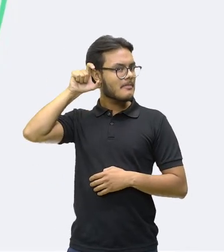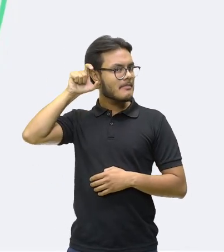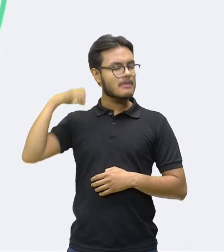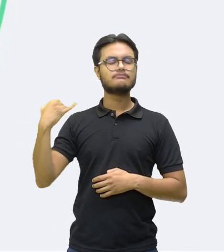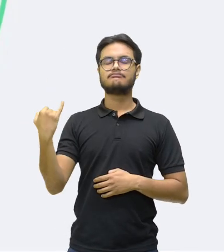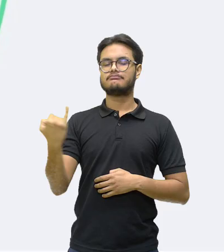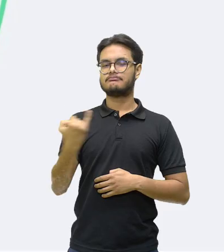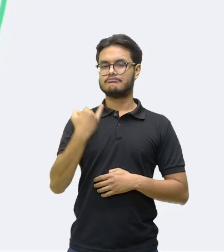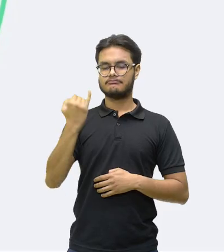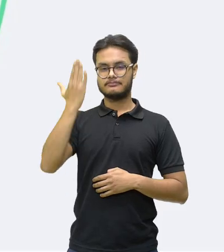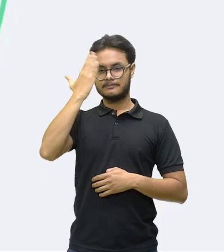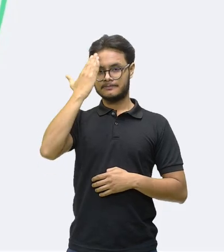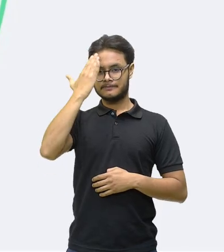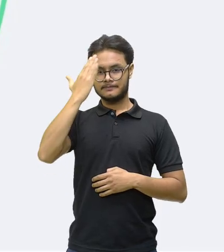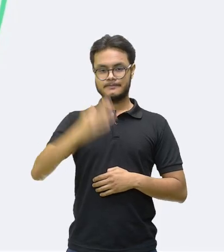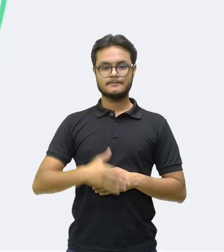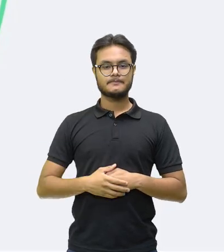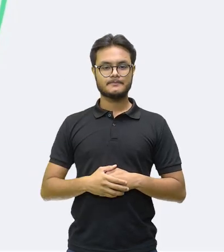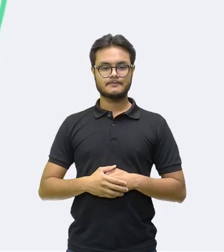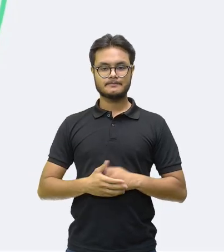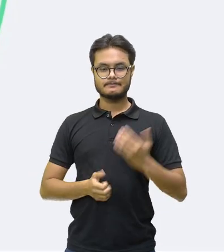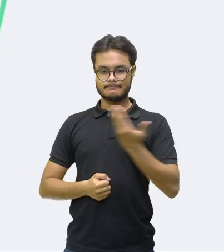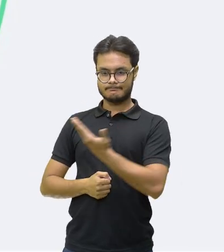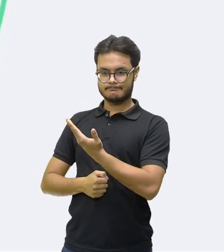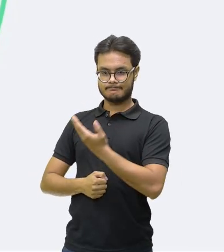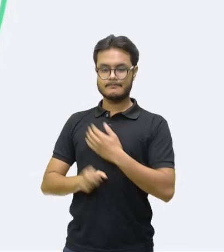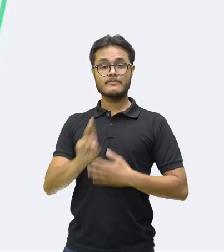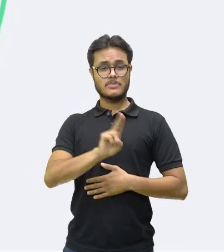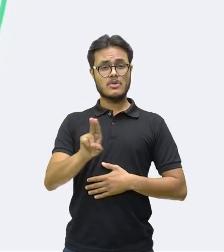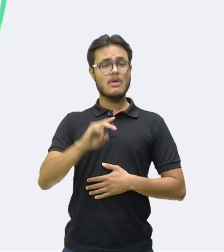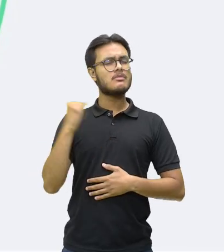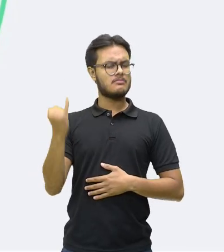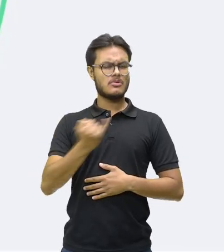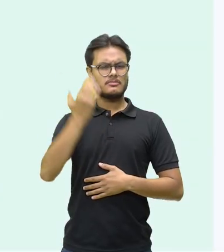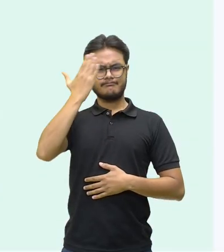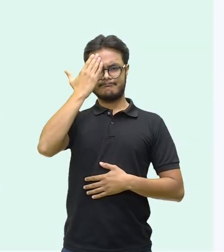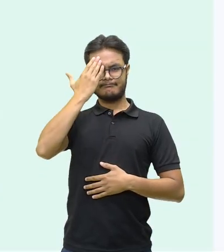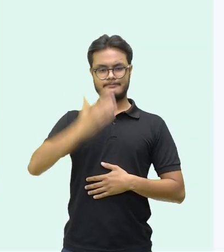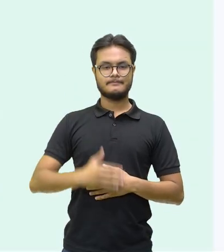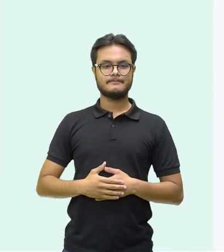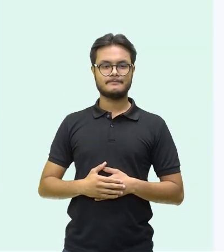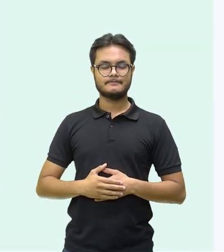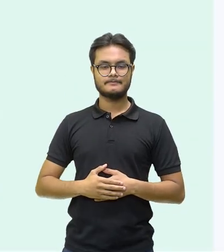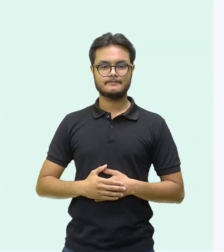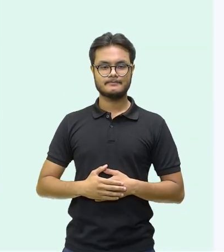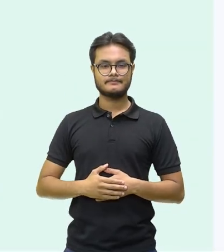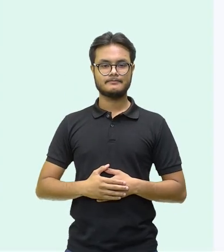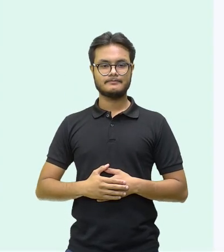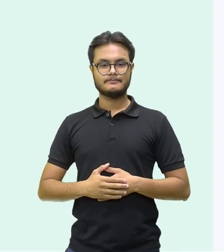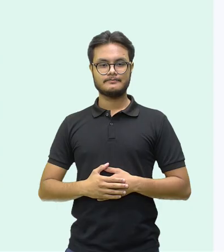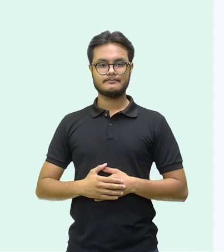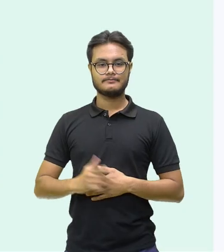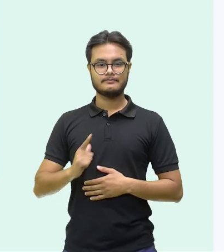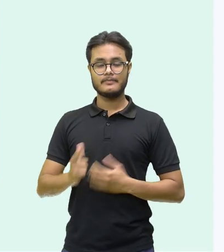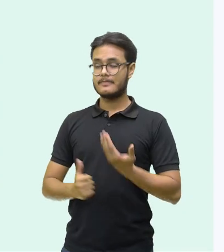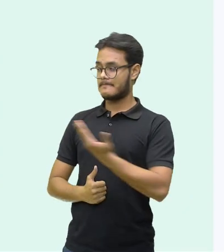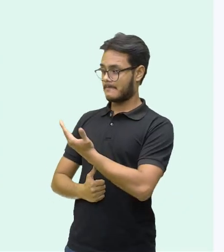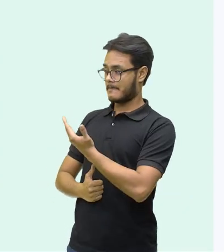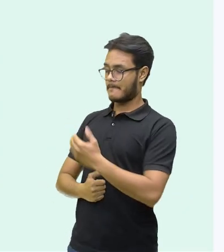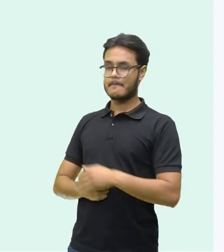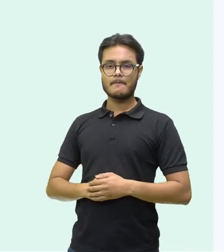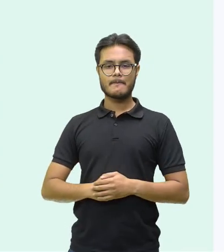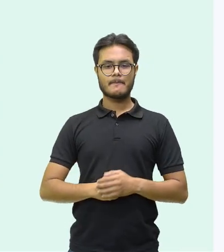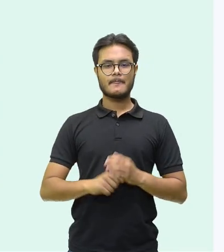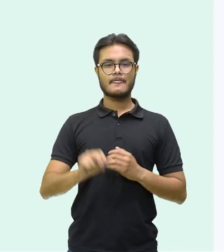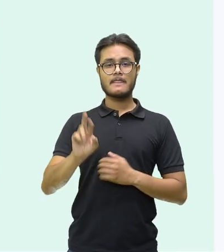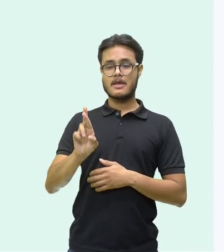Lembra esses nomes: ouvido externo, ouvido médio e a questão do ouvido interno, certo? Continuando nossa aula. Outra coisa importante para você